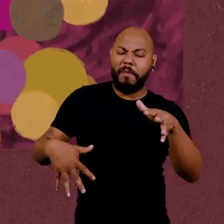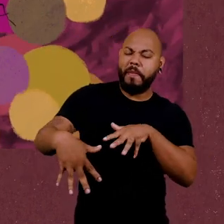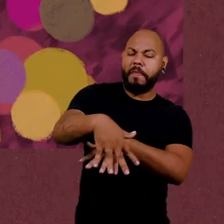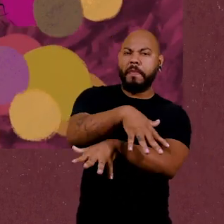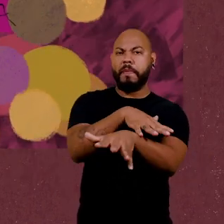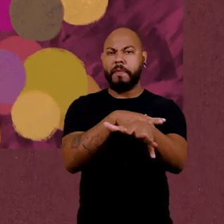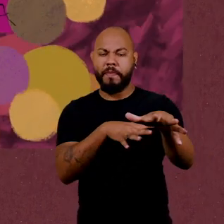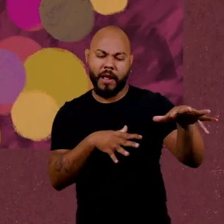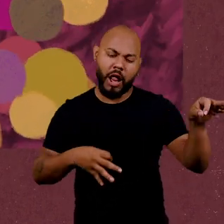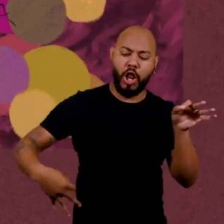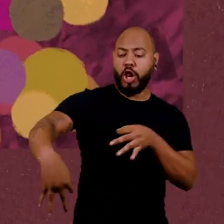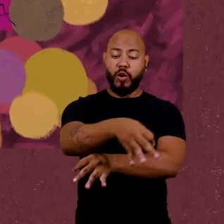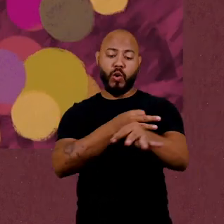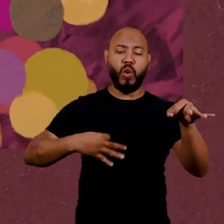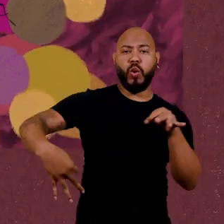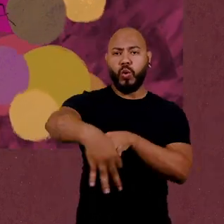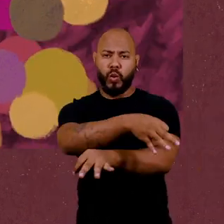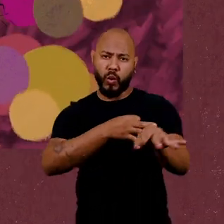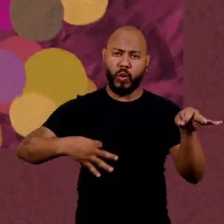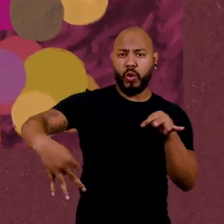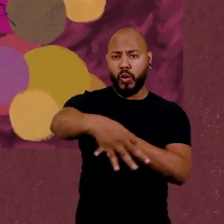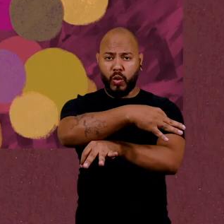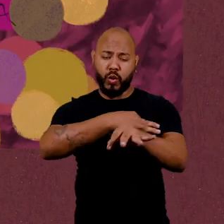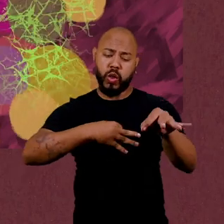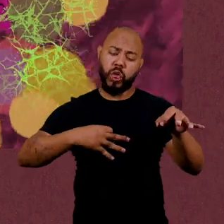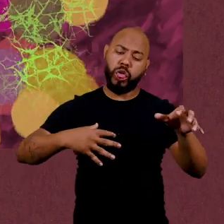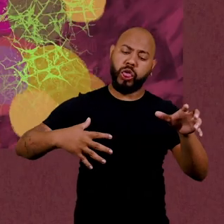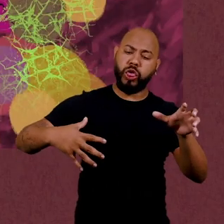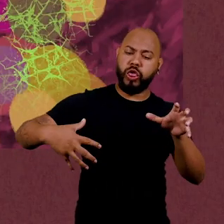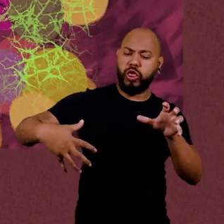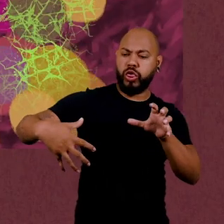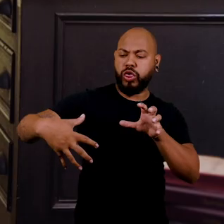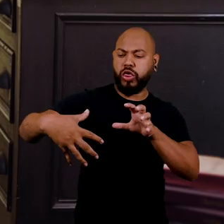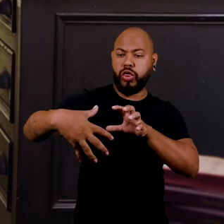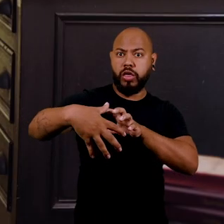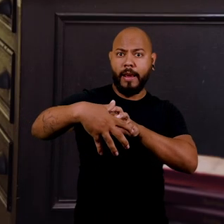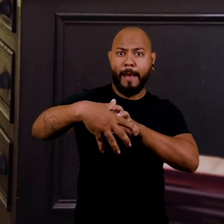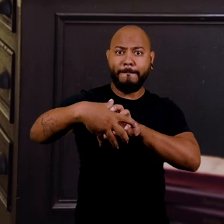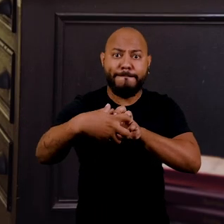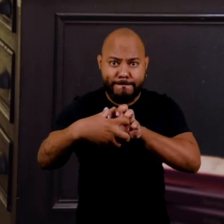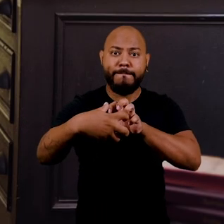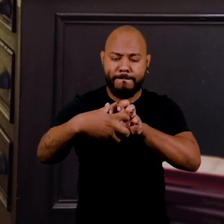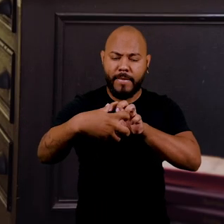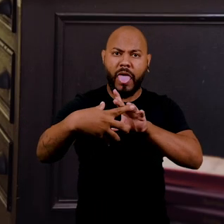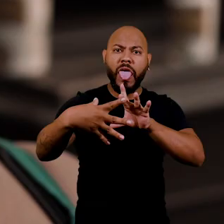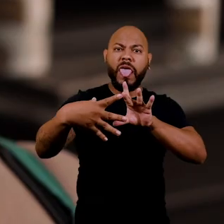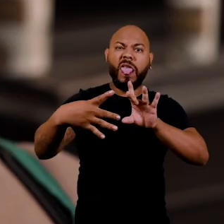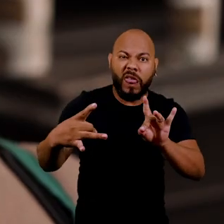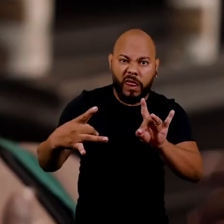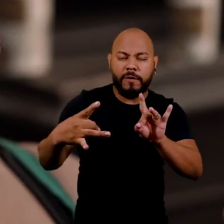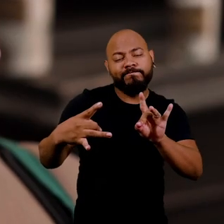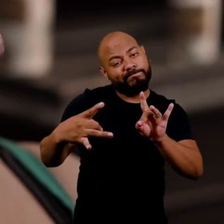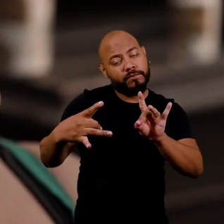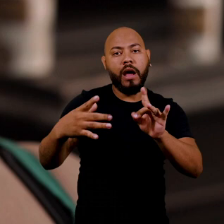terceira célula, que vira outra célula, que atrai as células do entorno para se sustentar, porque o tumor é um grande parasita, na verdade, né?